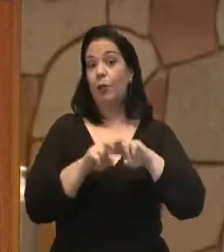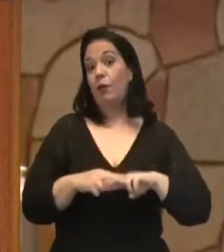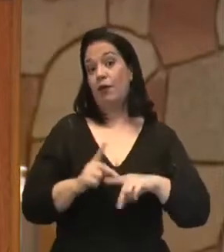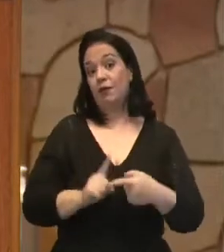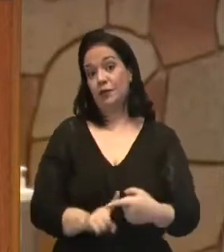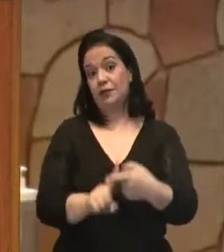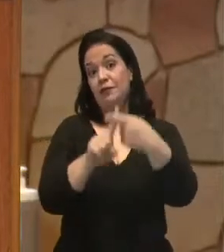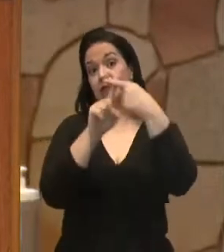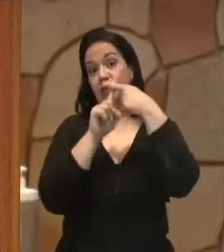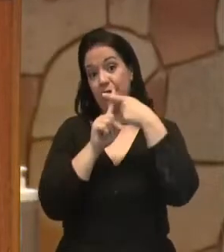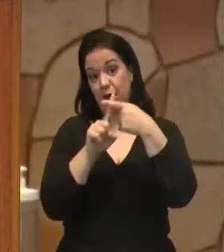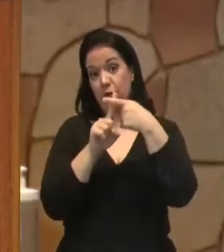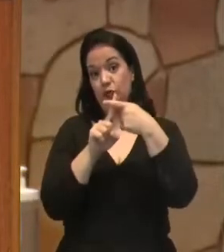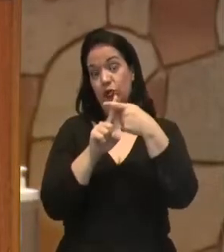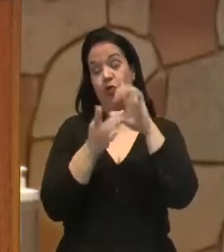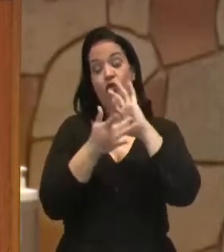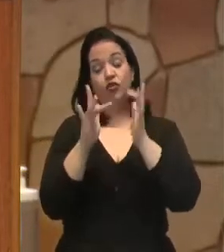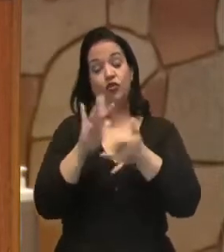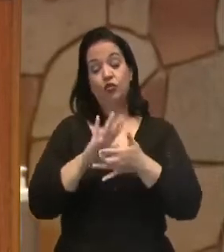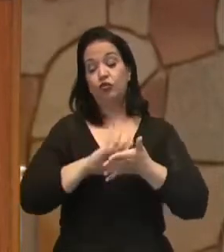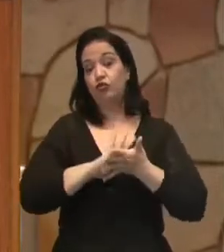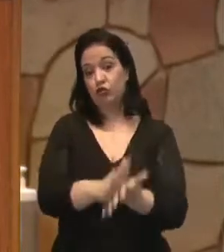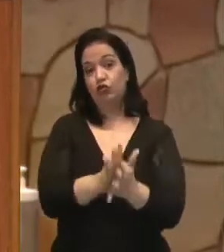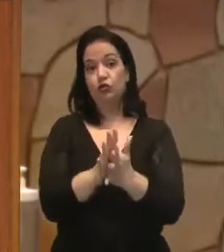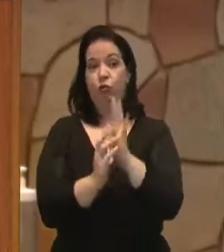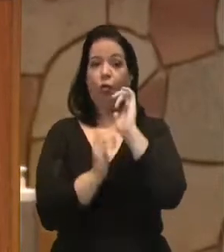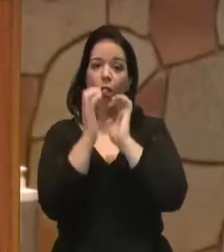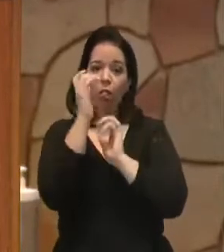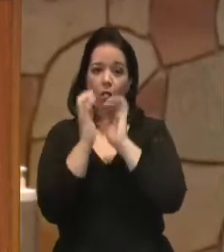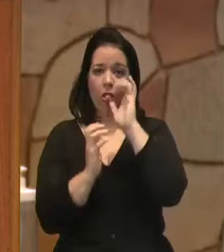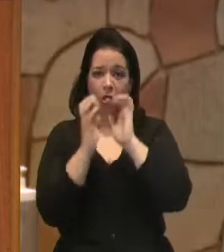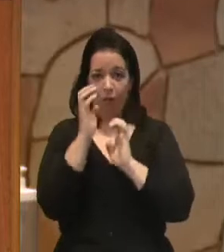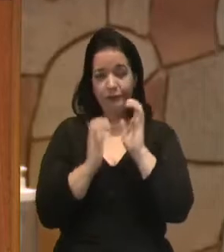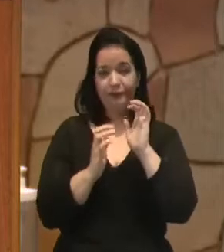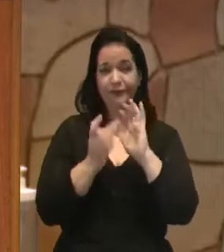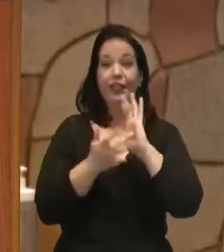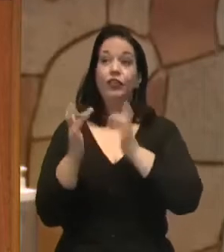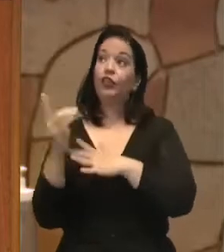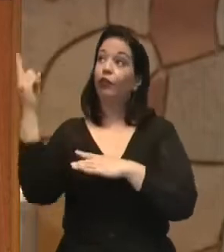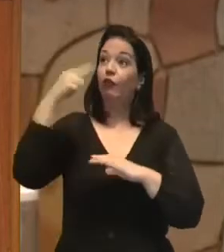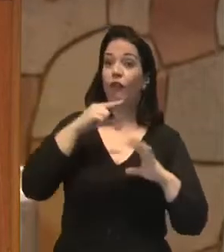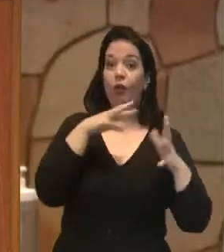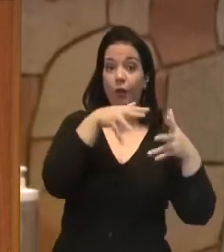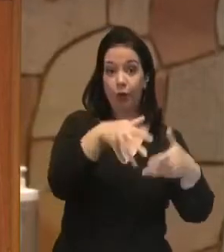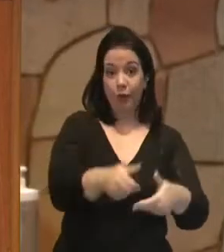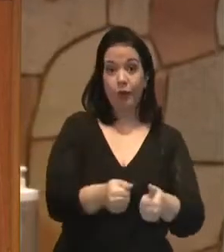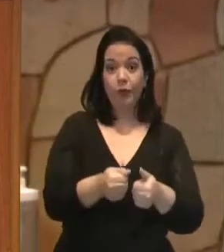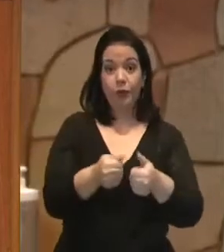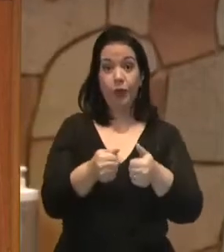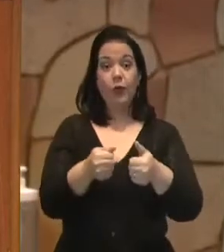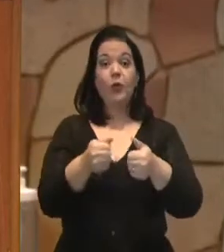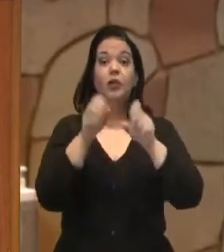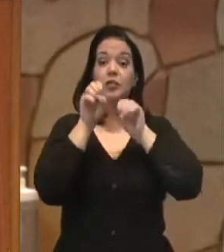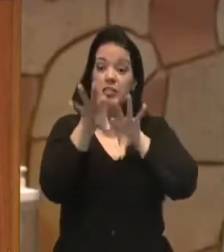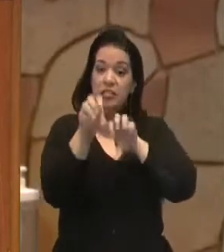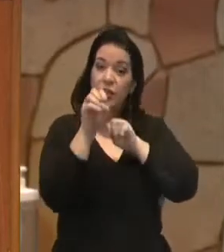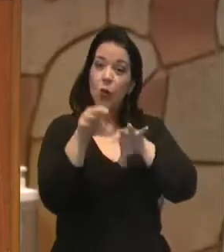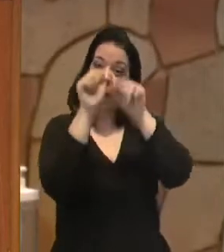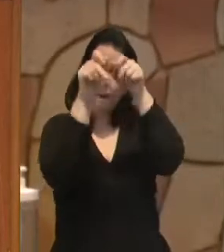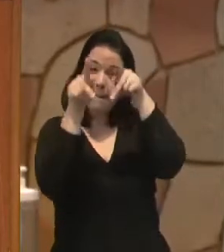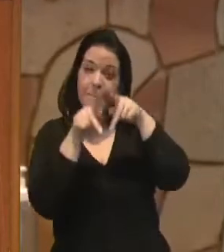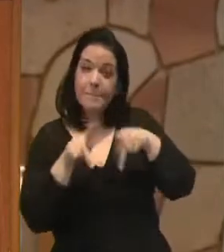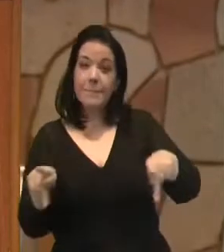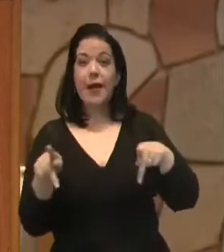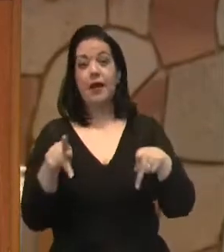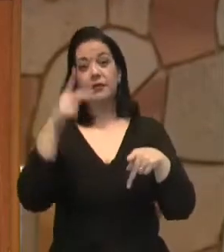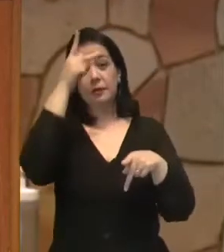ela a inimizade. E vindo, evangelizou a paz a vós outros que estáveis longe, a paz também aos que